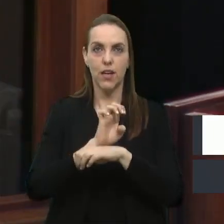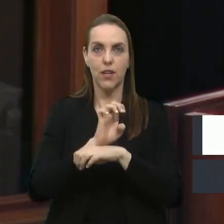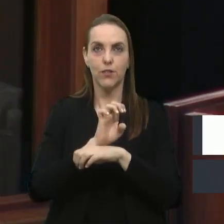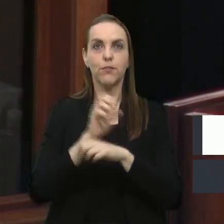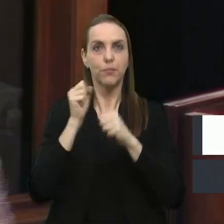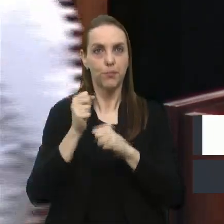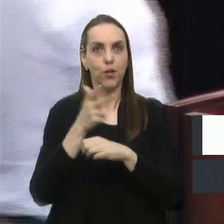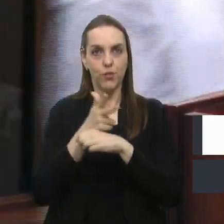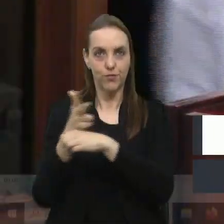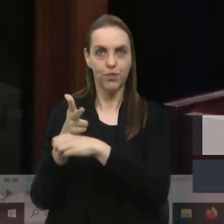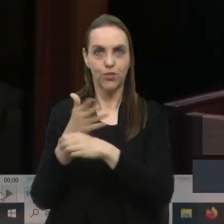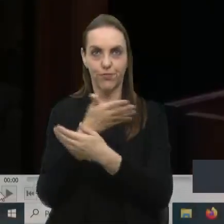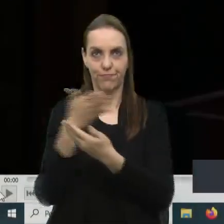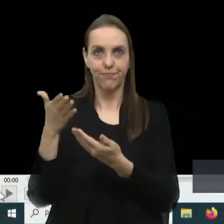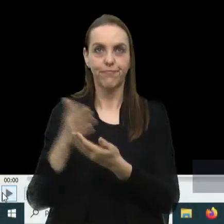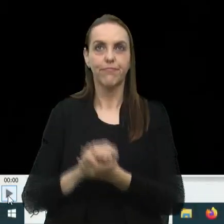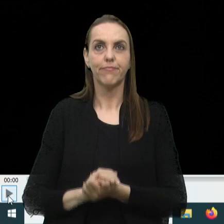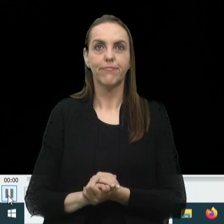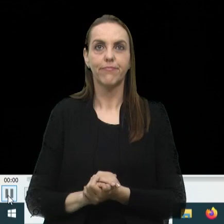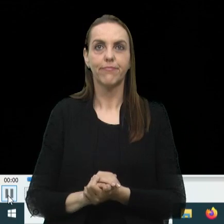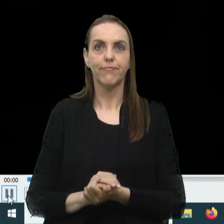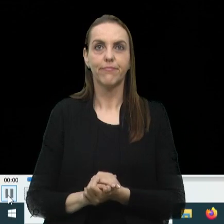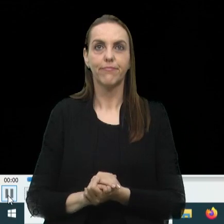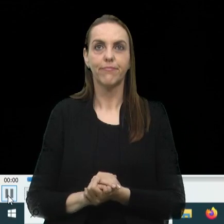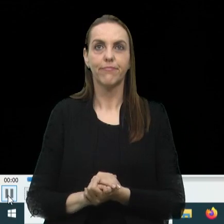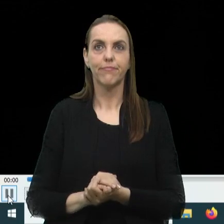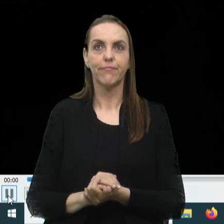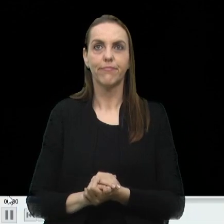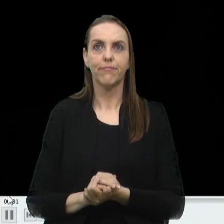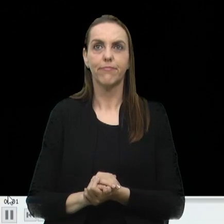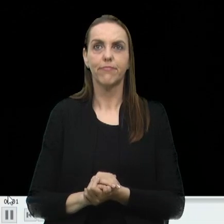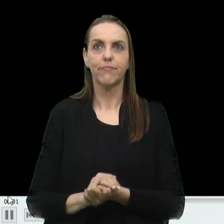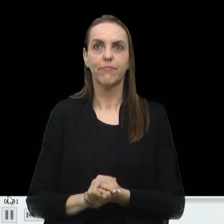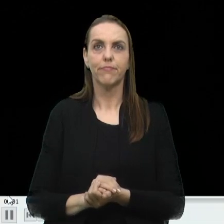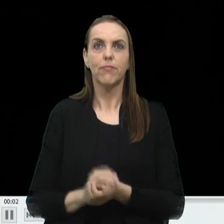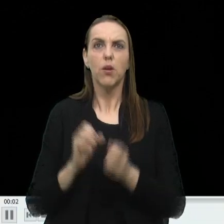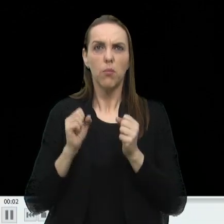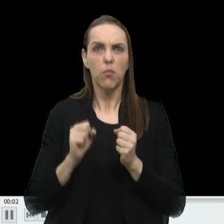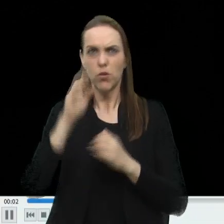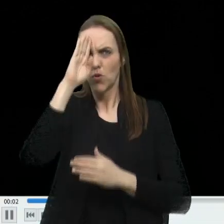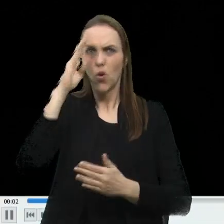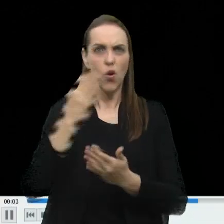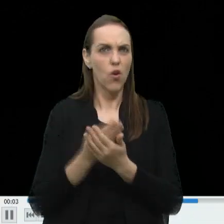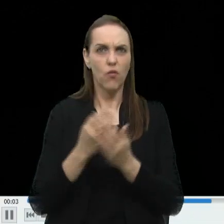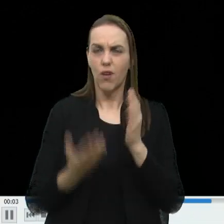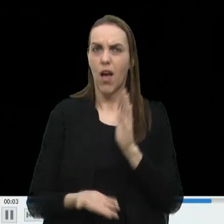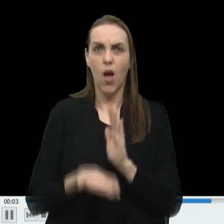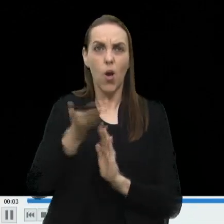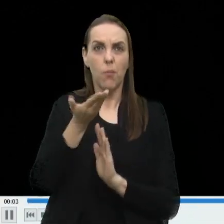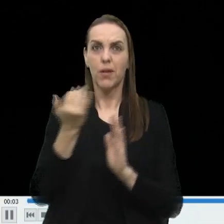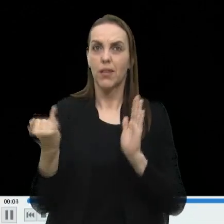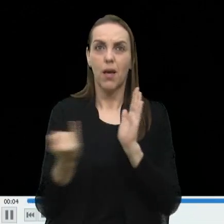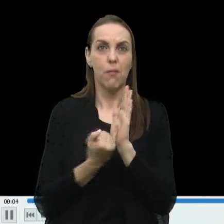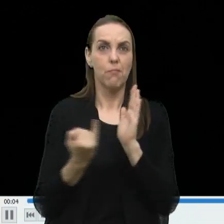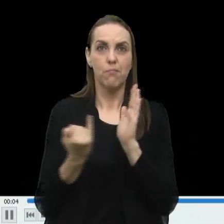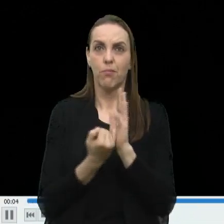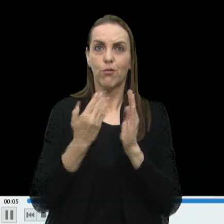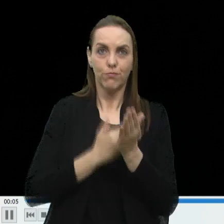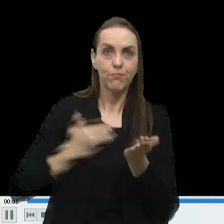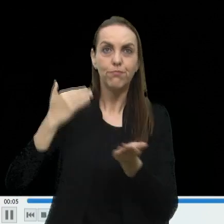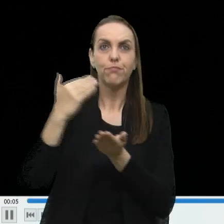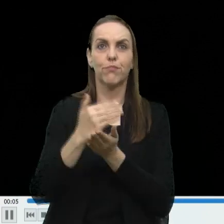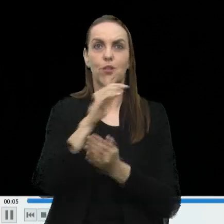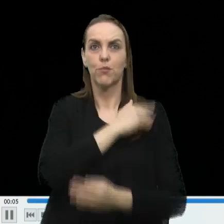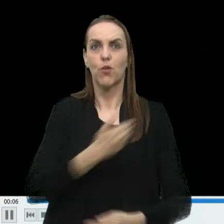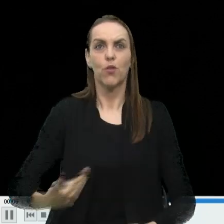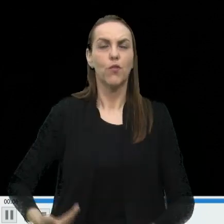aí. Você pode confiar que ele não vai aumentar impostos no próximo governo. Você pode